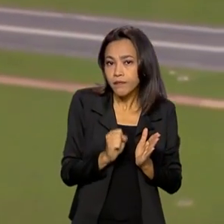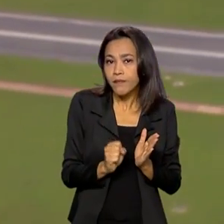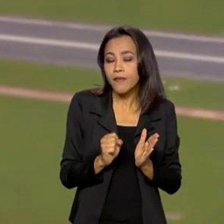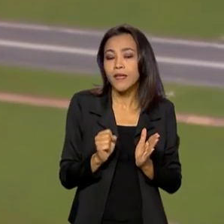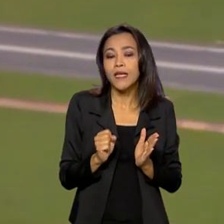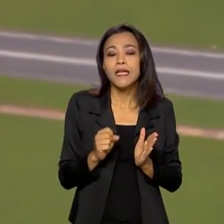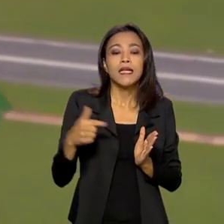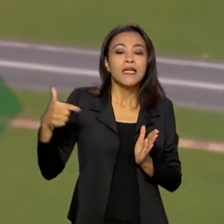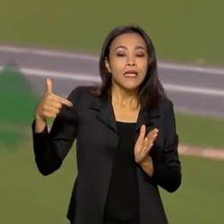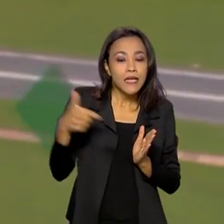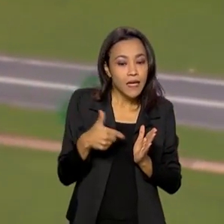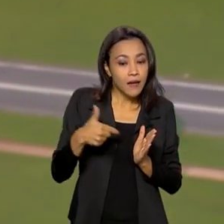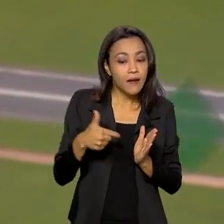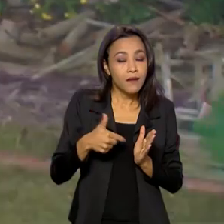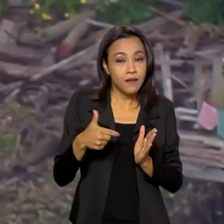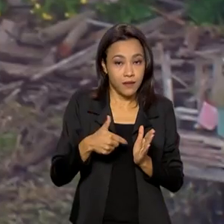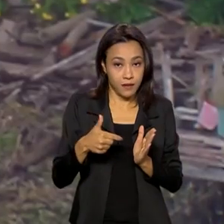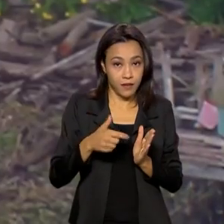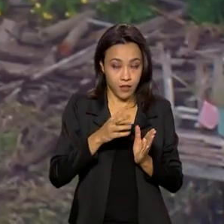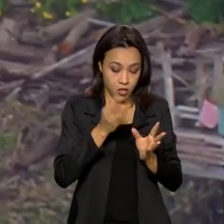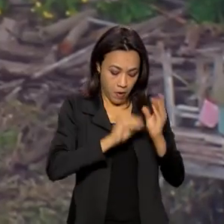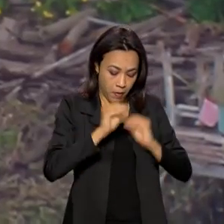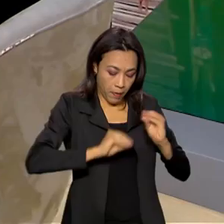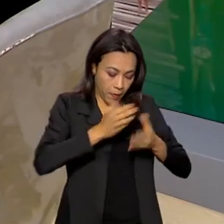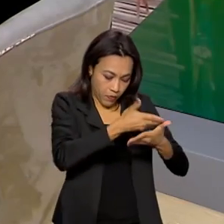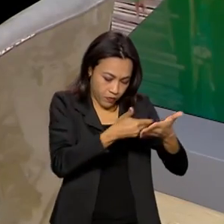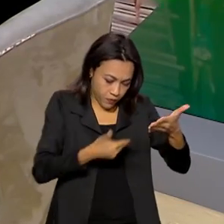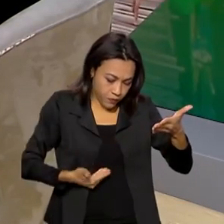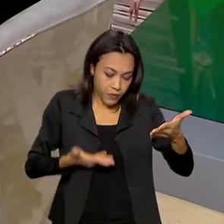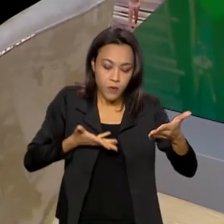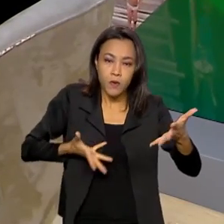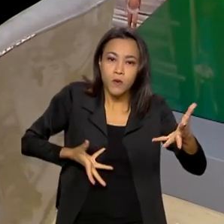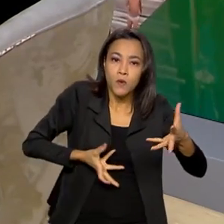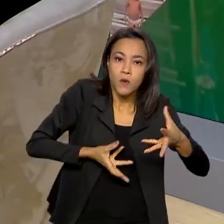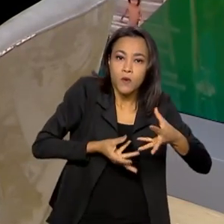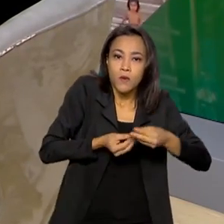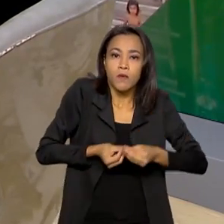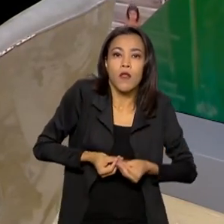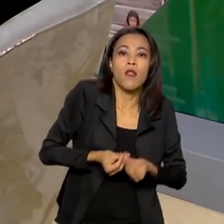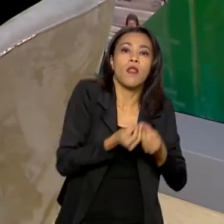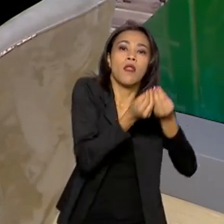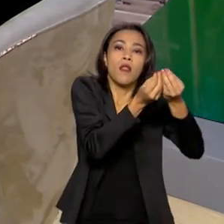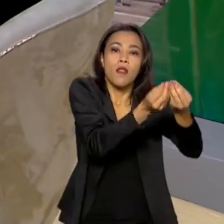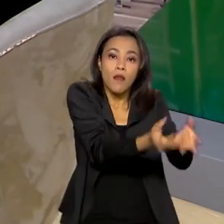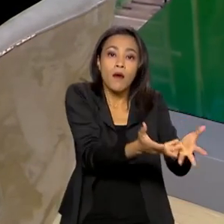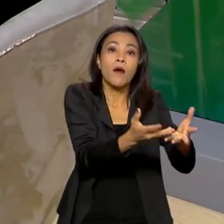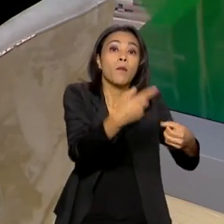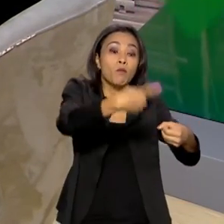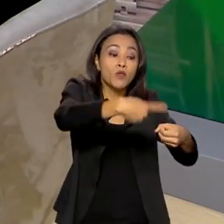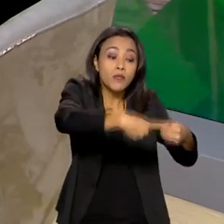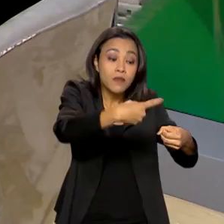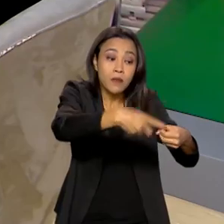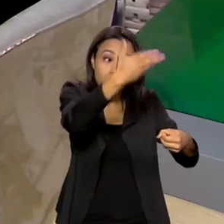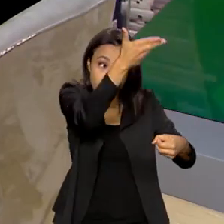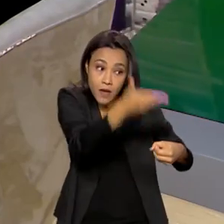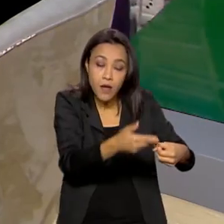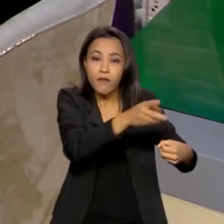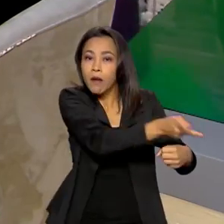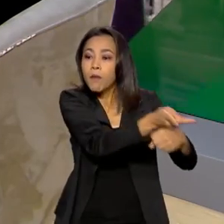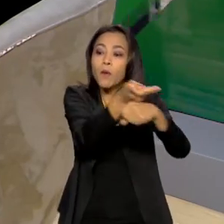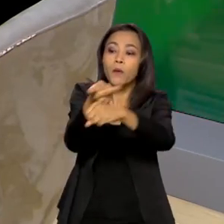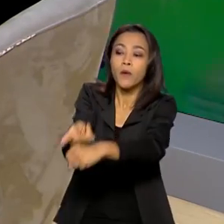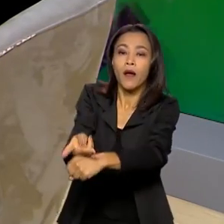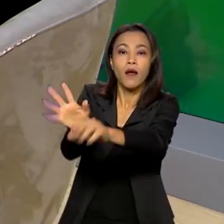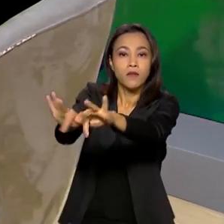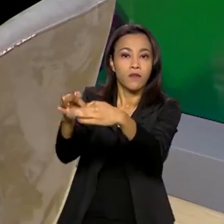esse esse essa formulário né Essa ficha delas vai pro município e o município pode inclusive fazer uma busca ativa porque por